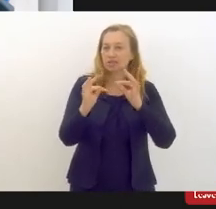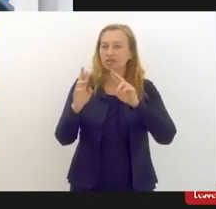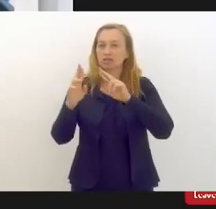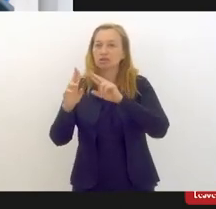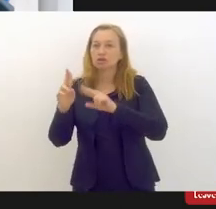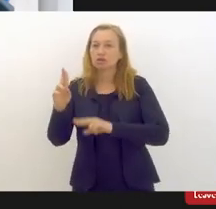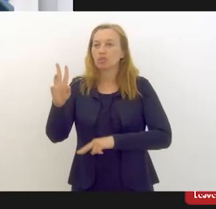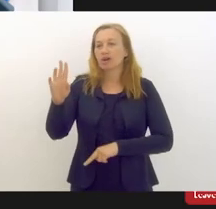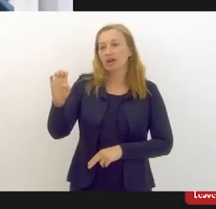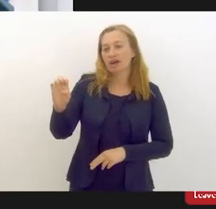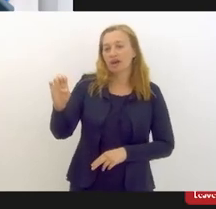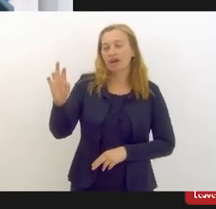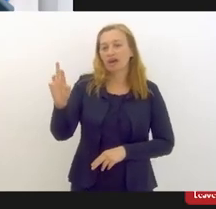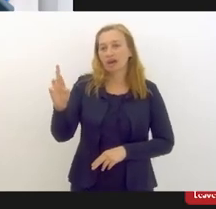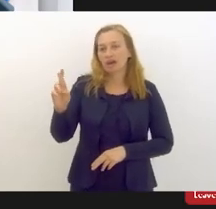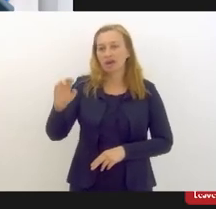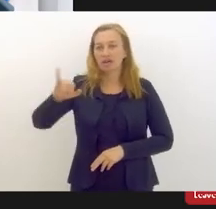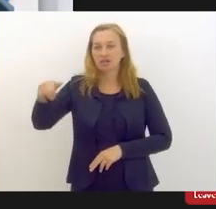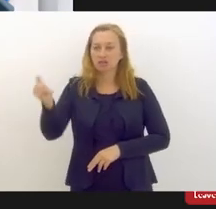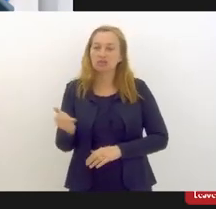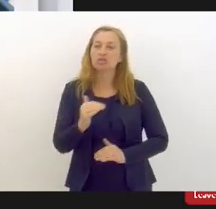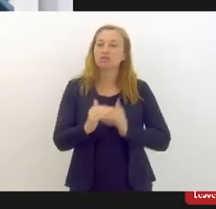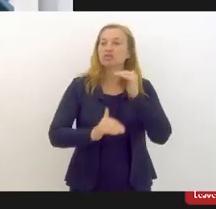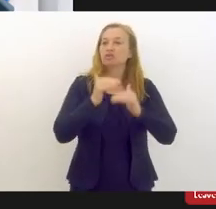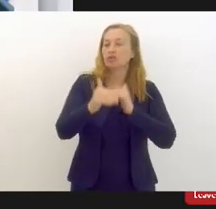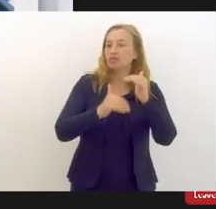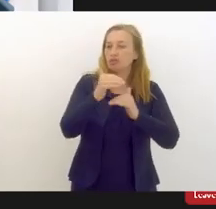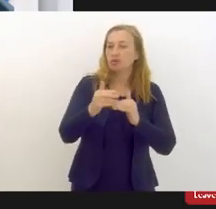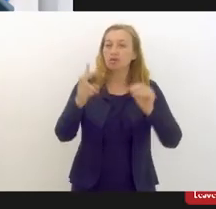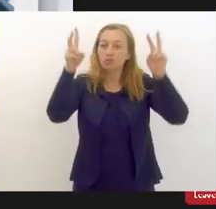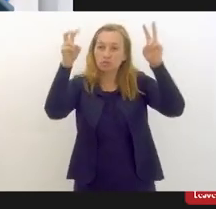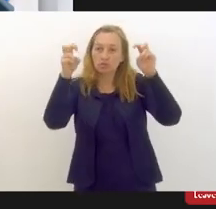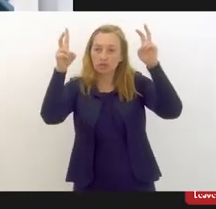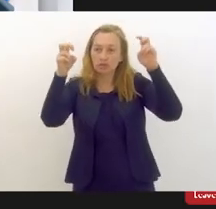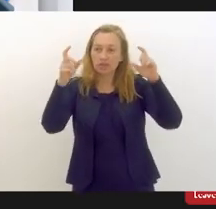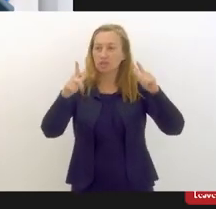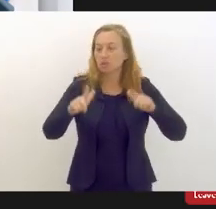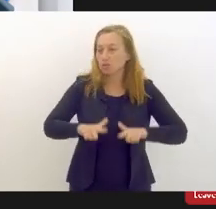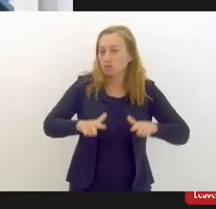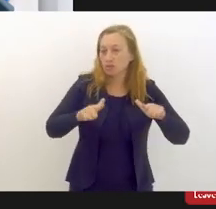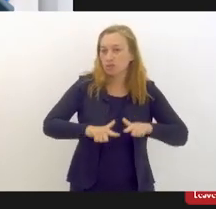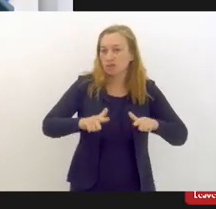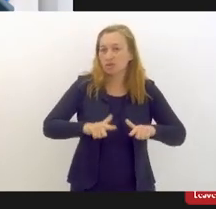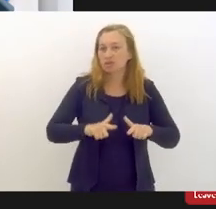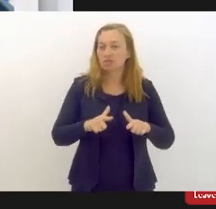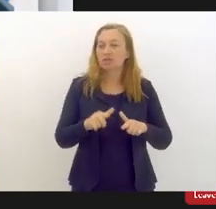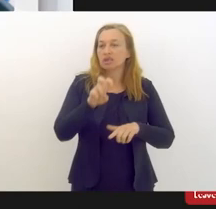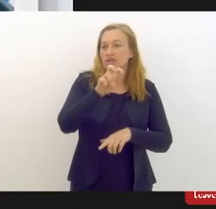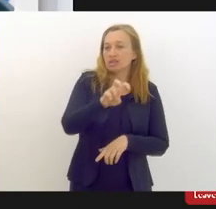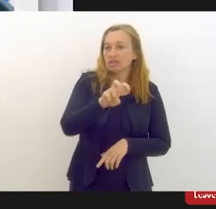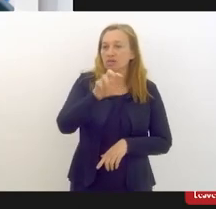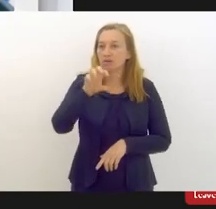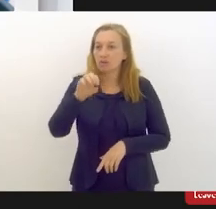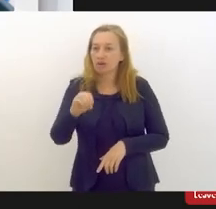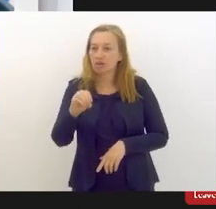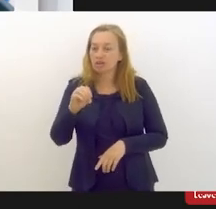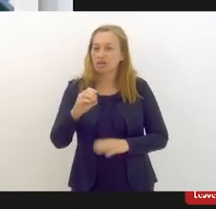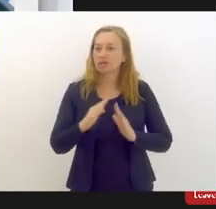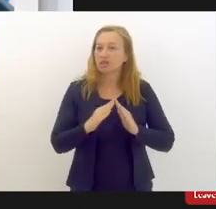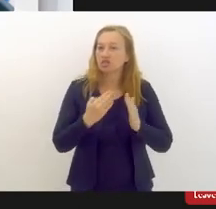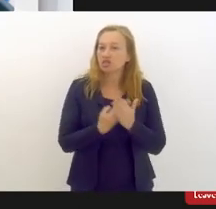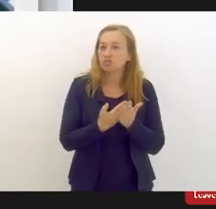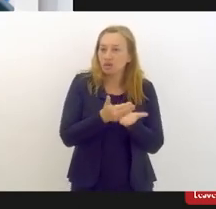vários frutos em relação ao desenvolvimento da temática na rede, para além das 50 ETECs que iniciaram